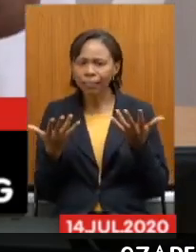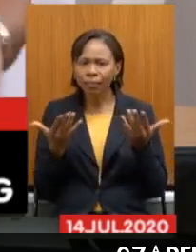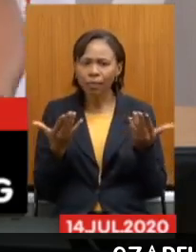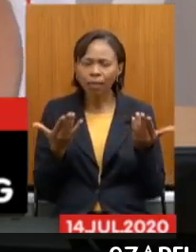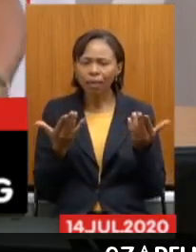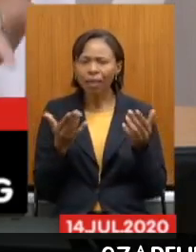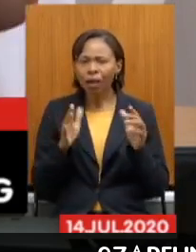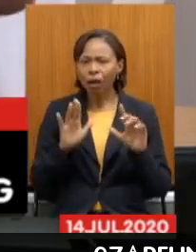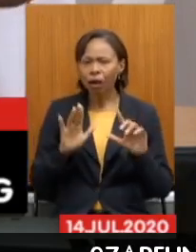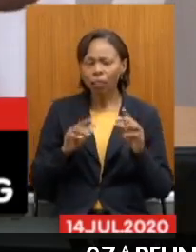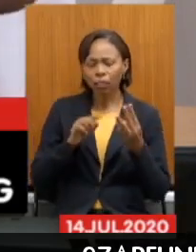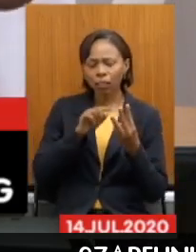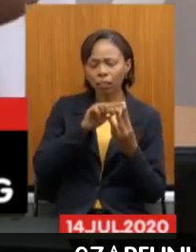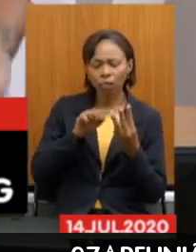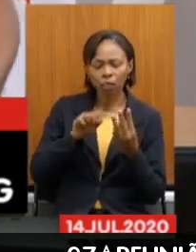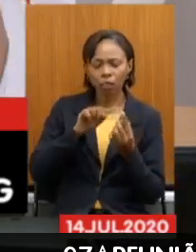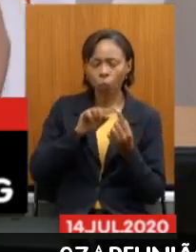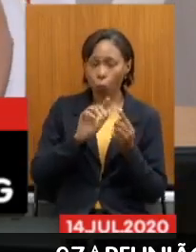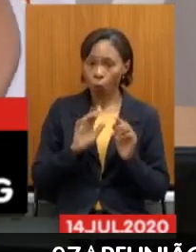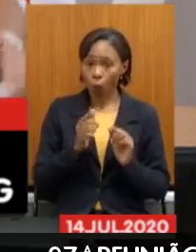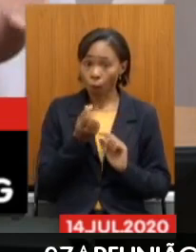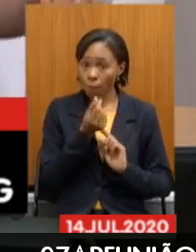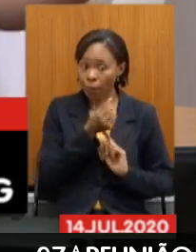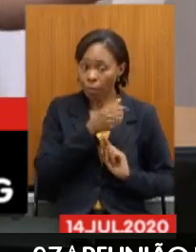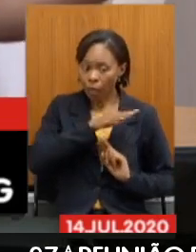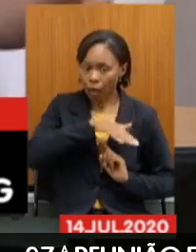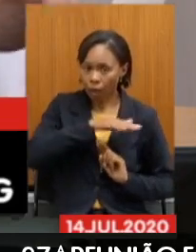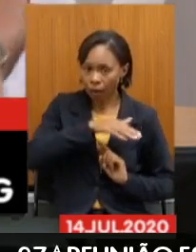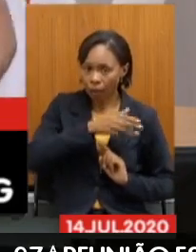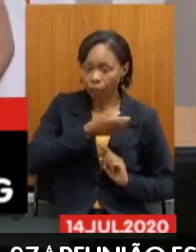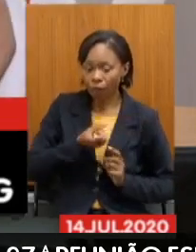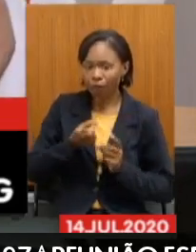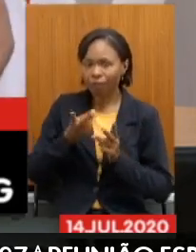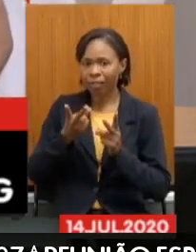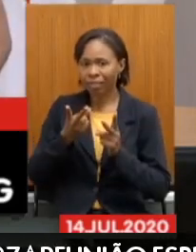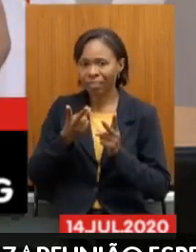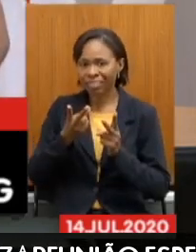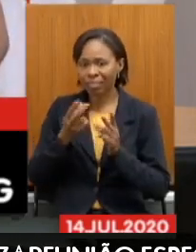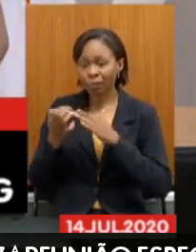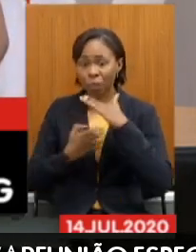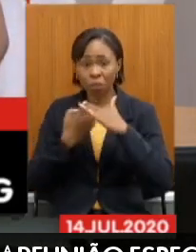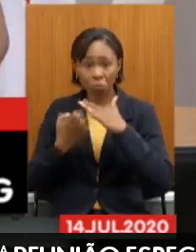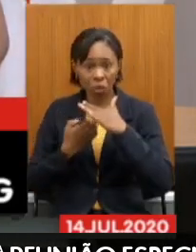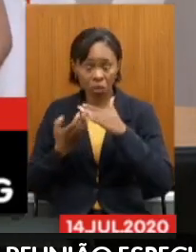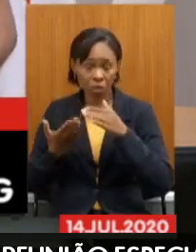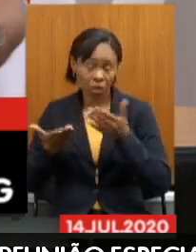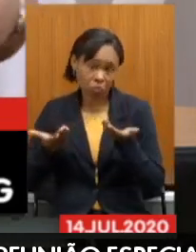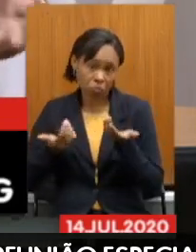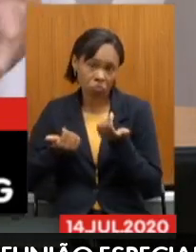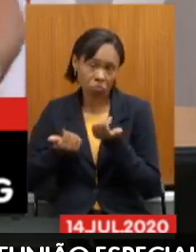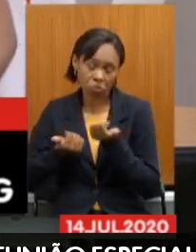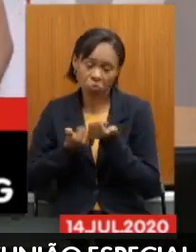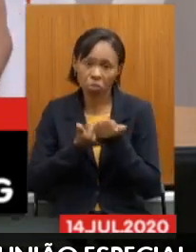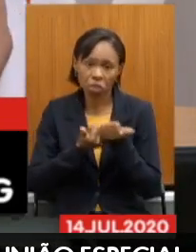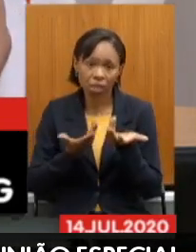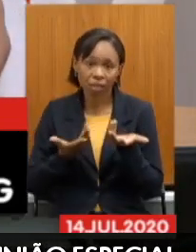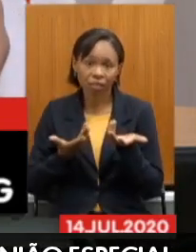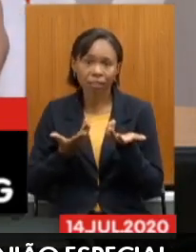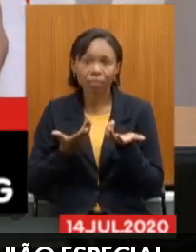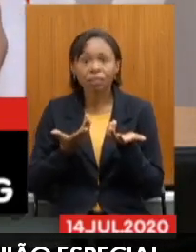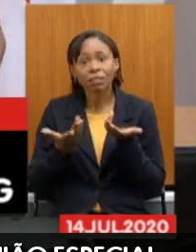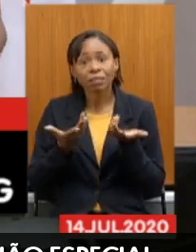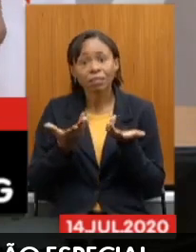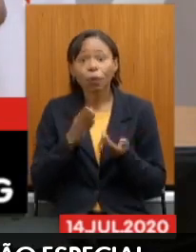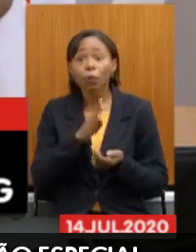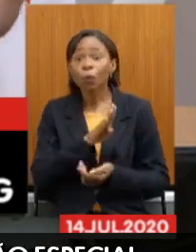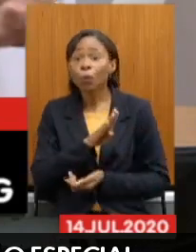preço abaixo, vende para uma própria subsidiária, e isso acontece, segundo fontes, com o nióbio também,